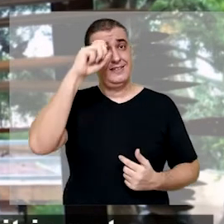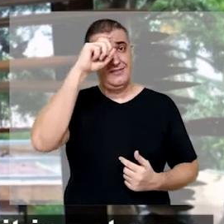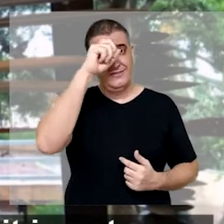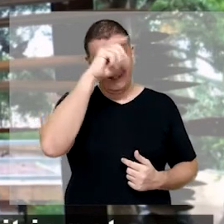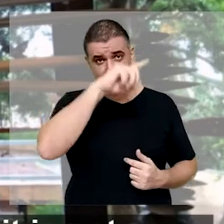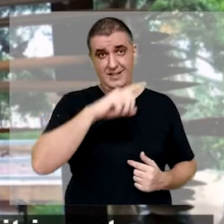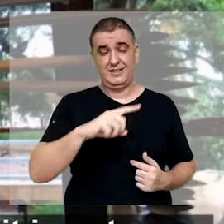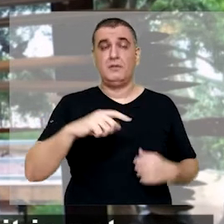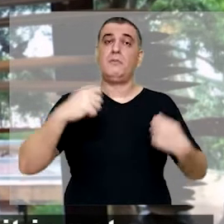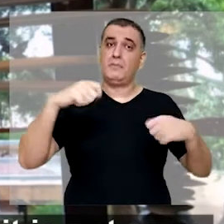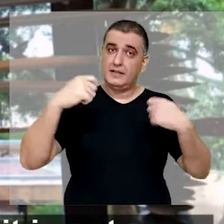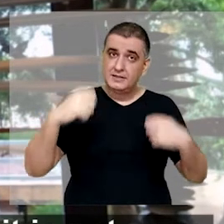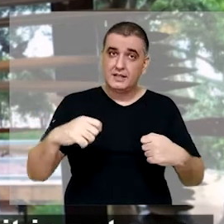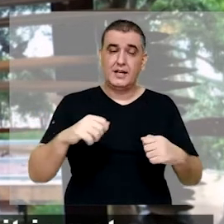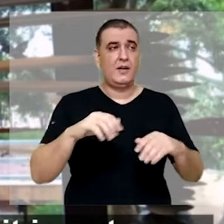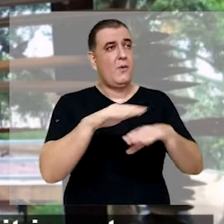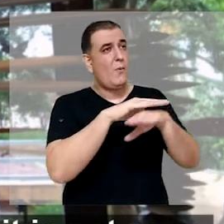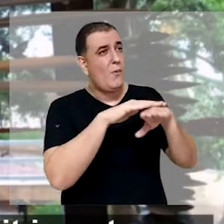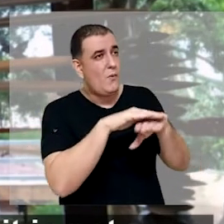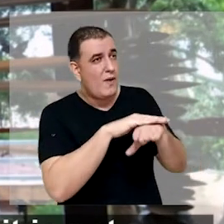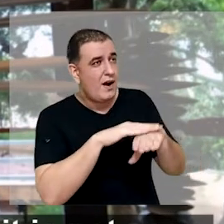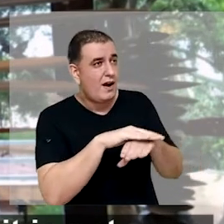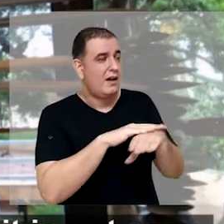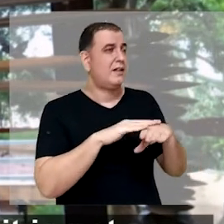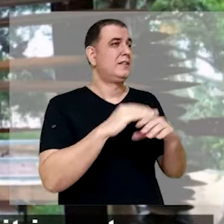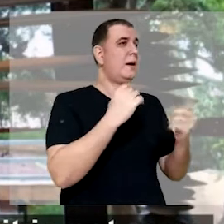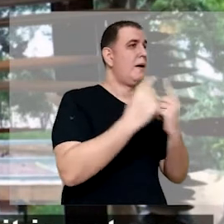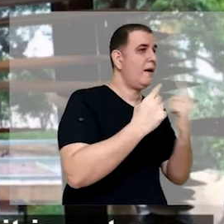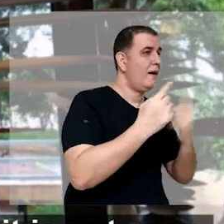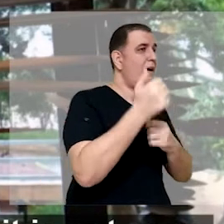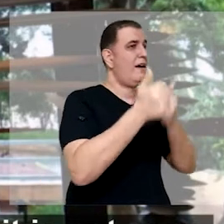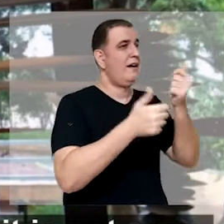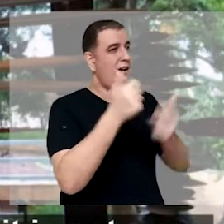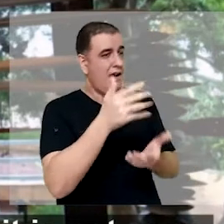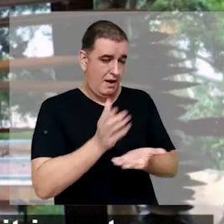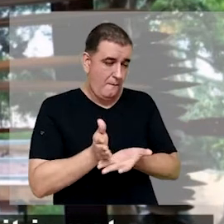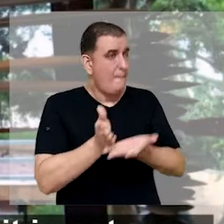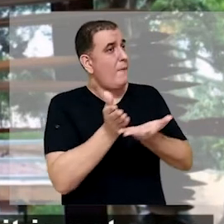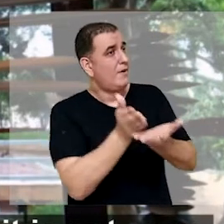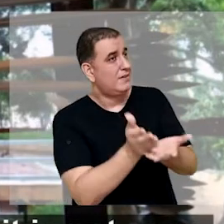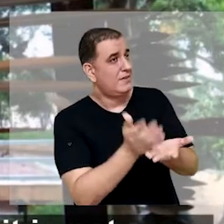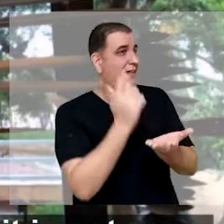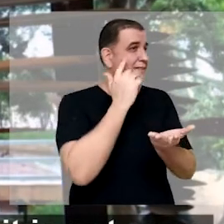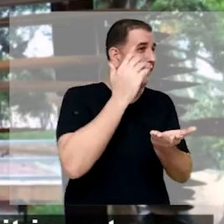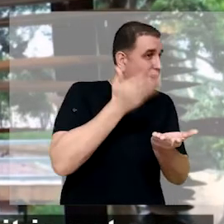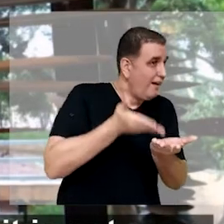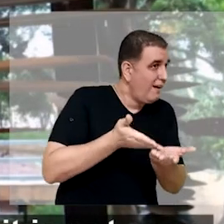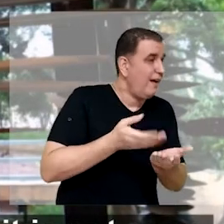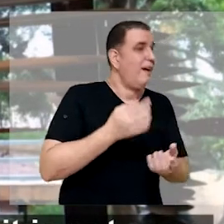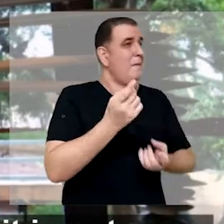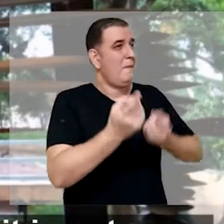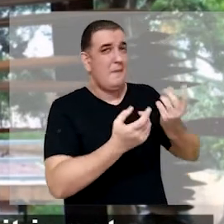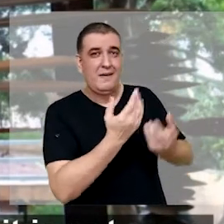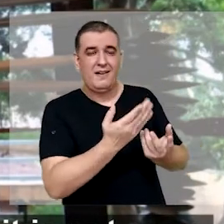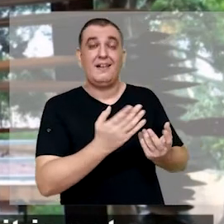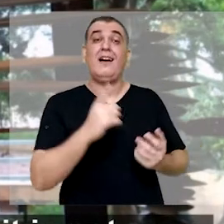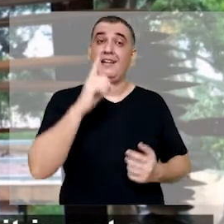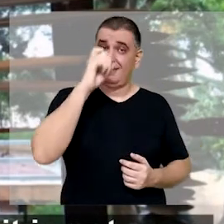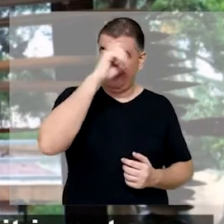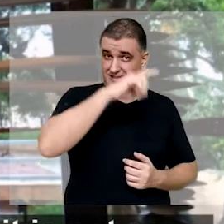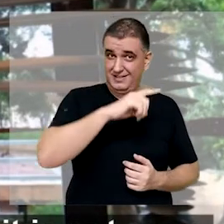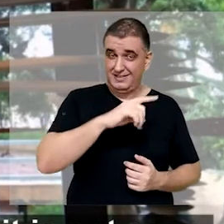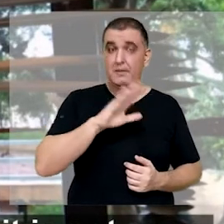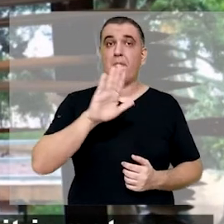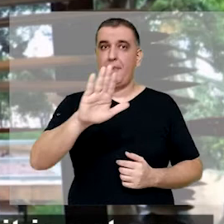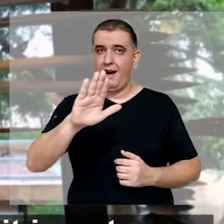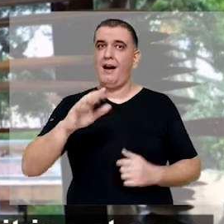ser insistente, ou seja, não é fácil, mas é possível. Isso que é importante,